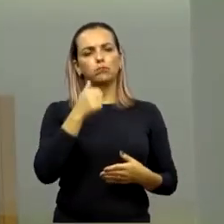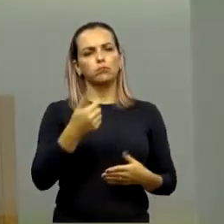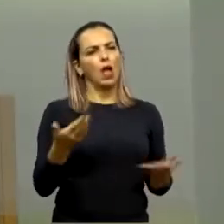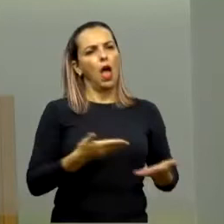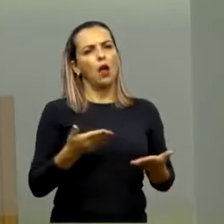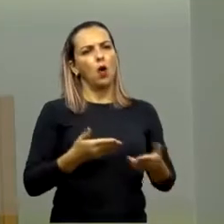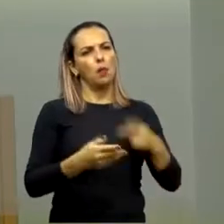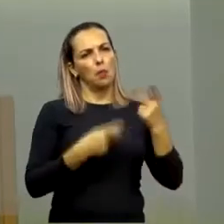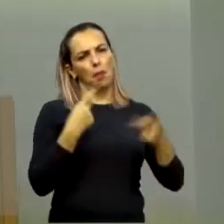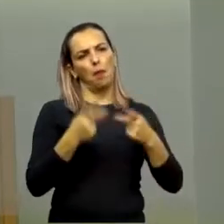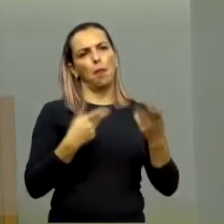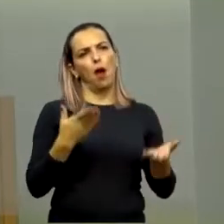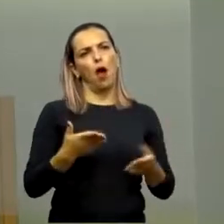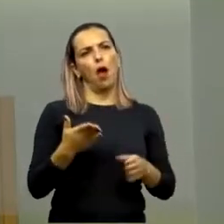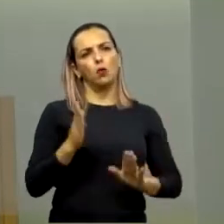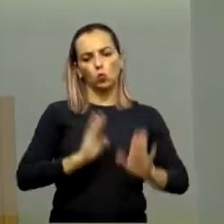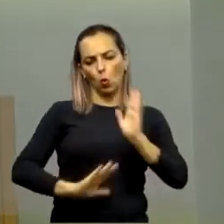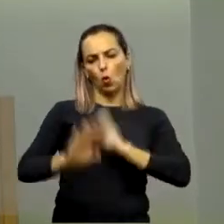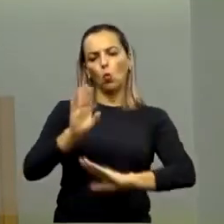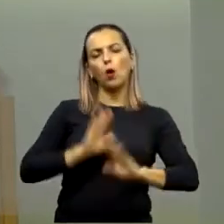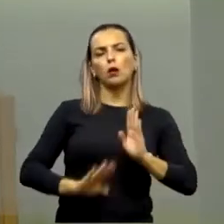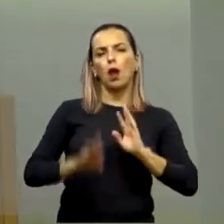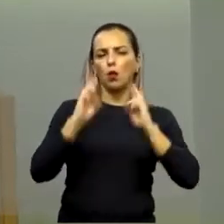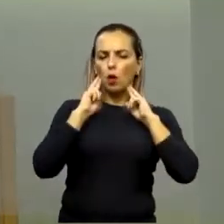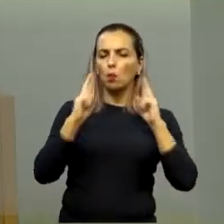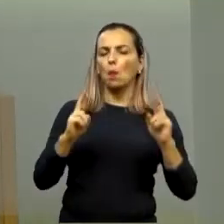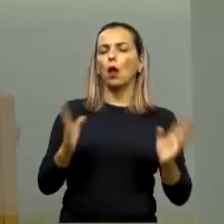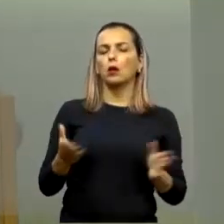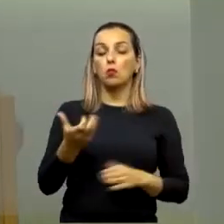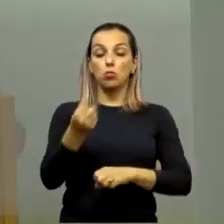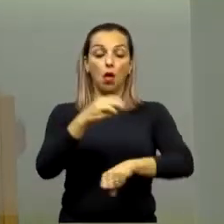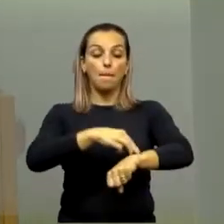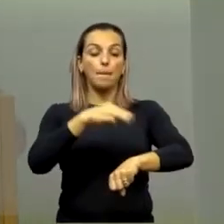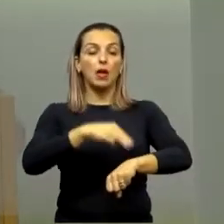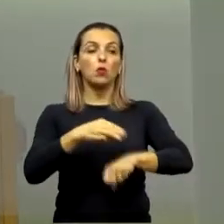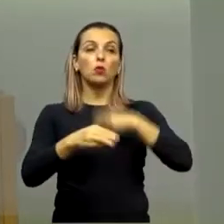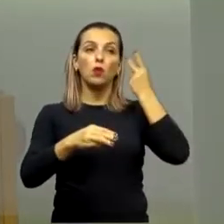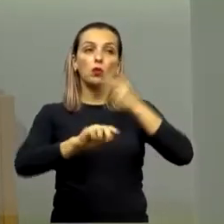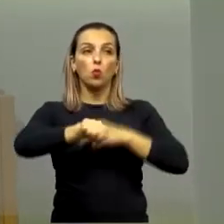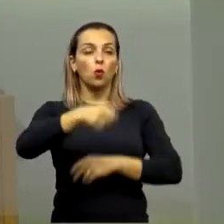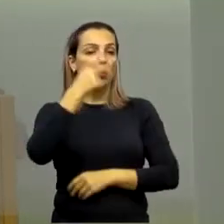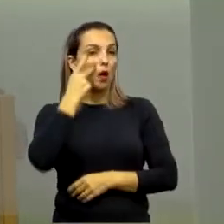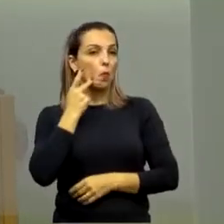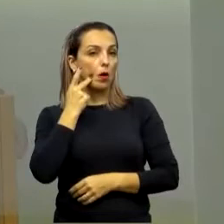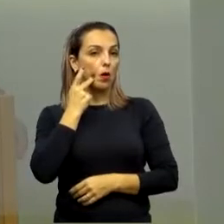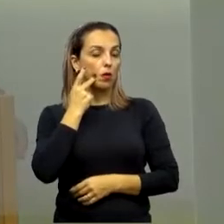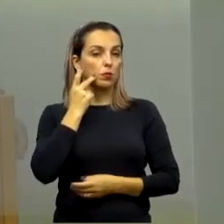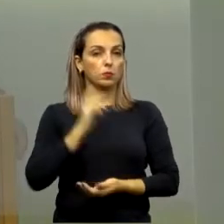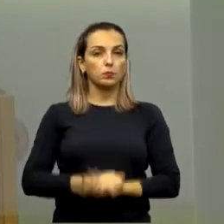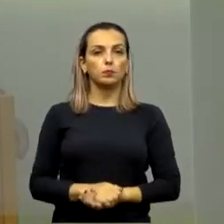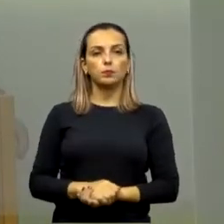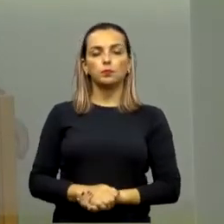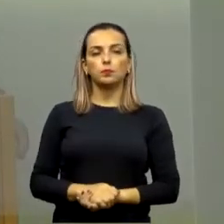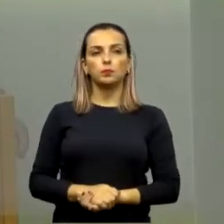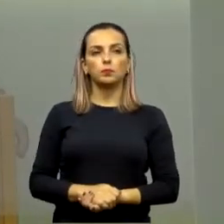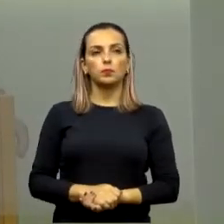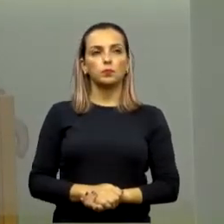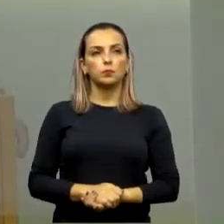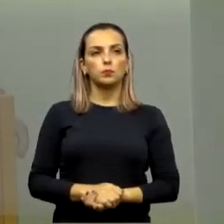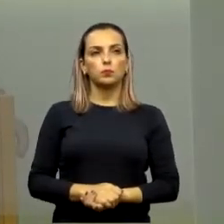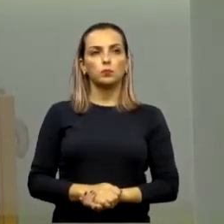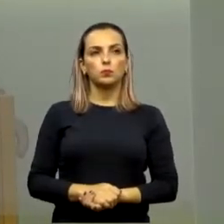aí cuidado com o de cor vamos sem saber descer os seis minutos vereador Paulo Landim tá bom o vereador Paulo Landim vai